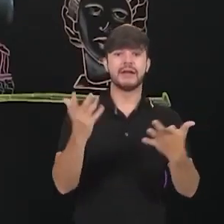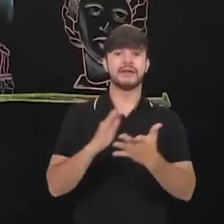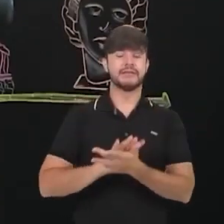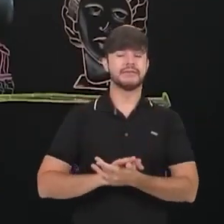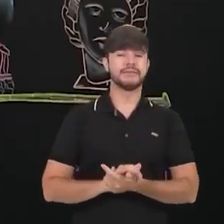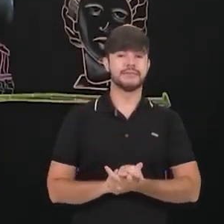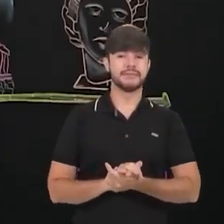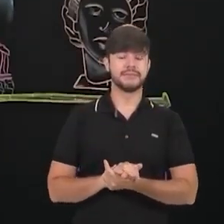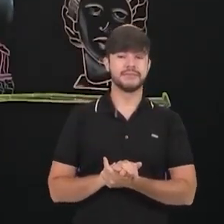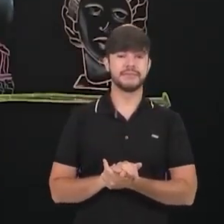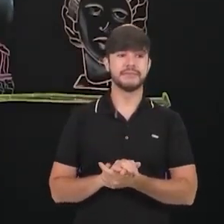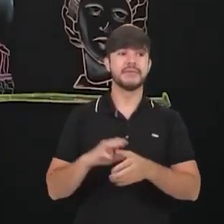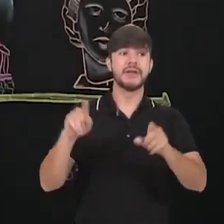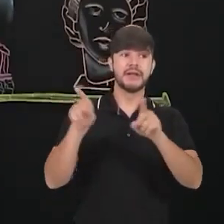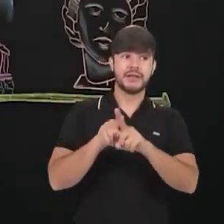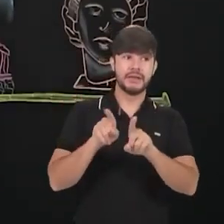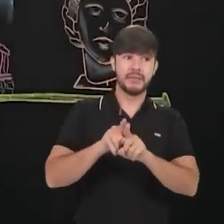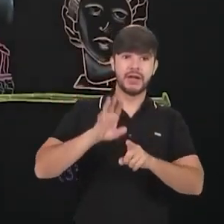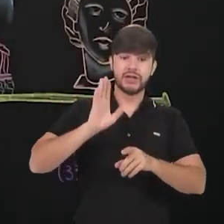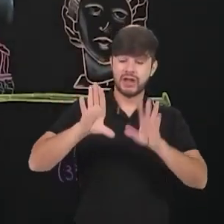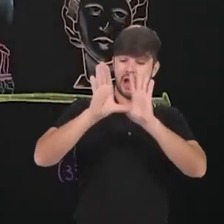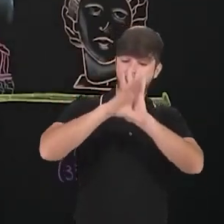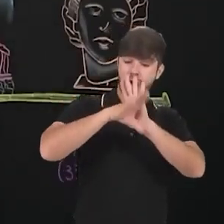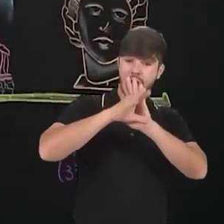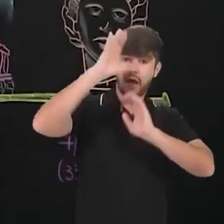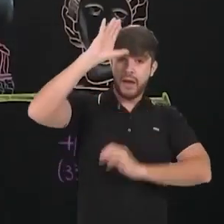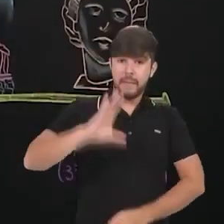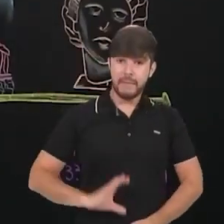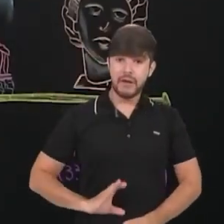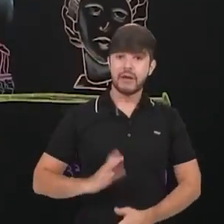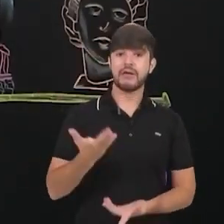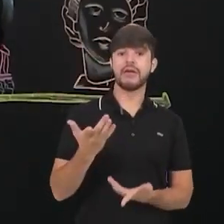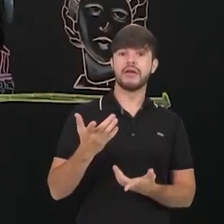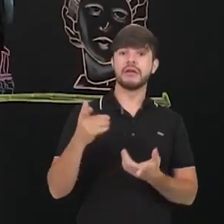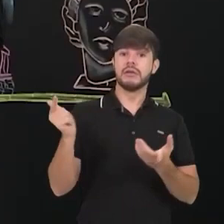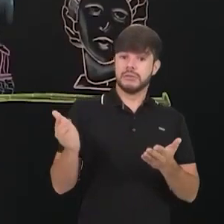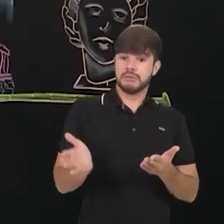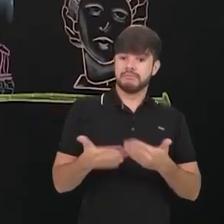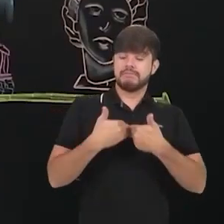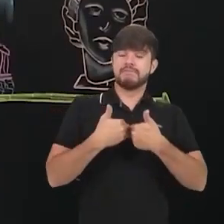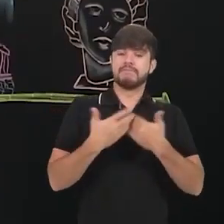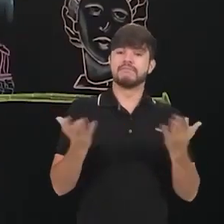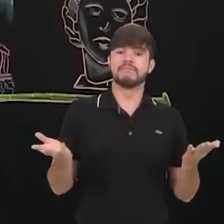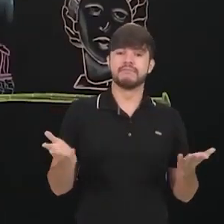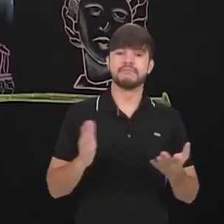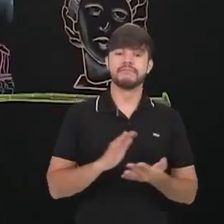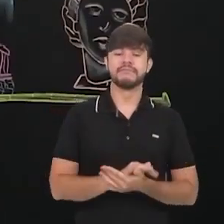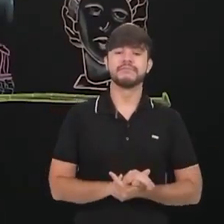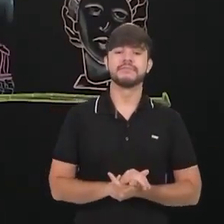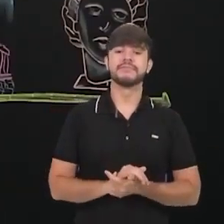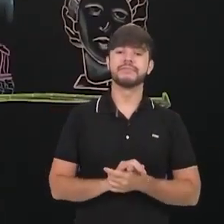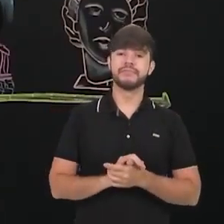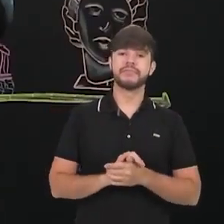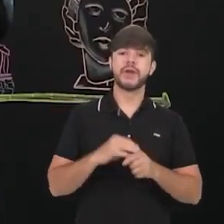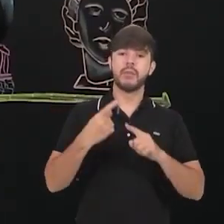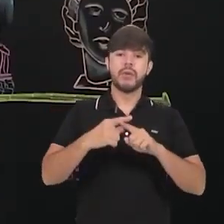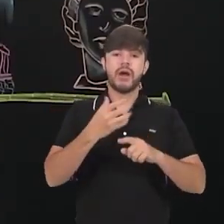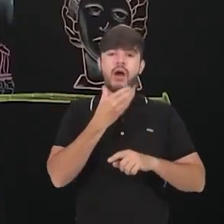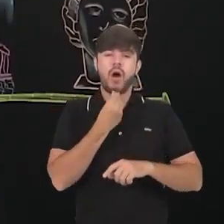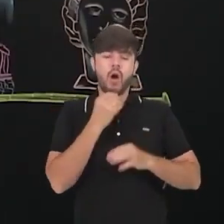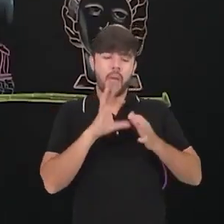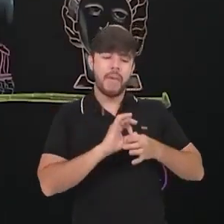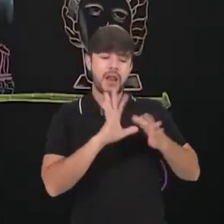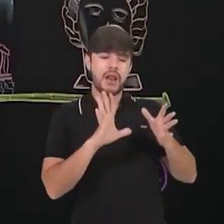polis. Falamos do conceito de cidadania, que era bastante restrito, né? Aos homens